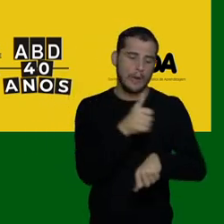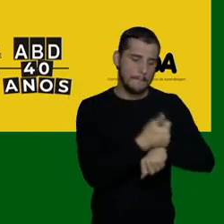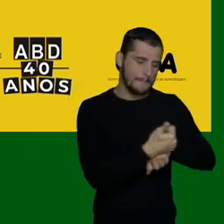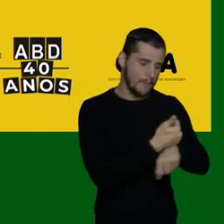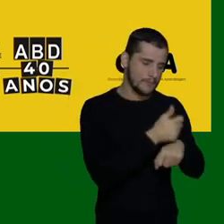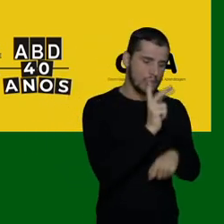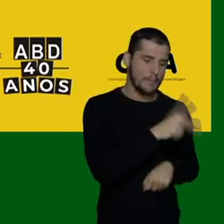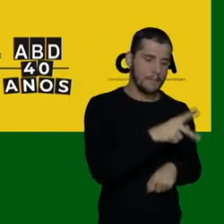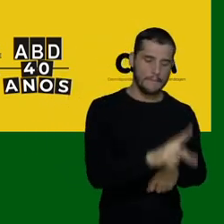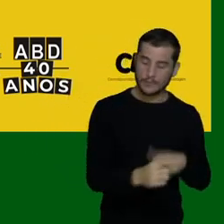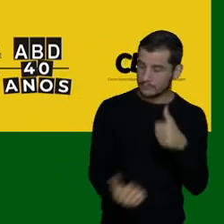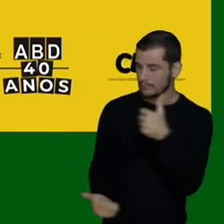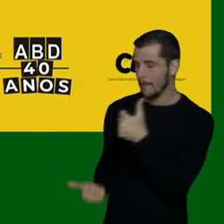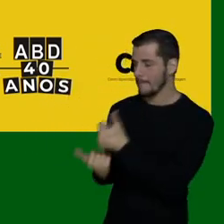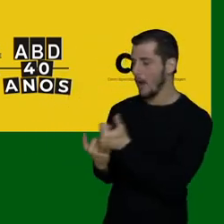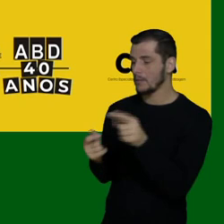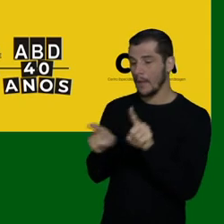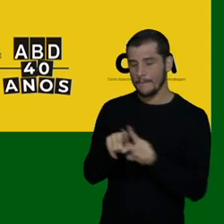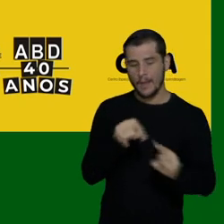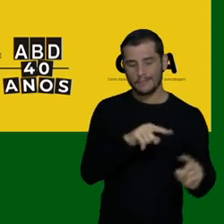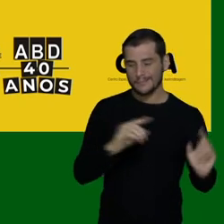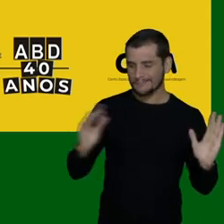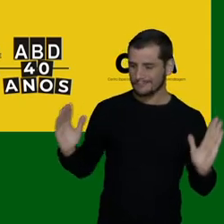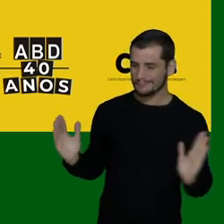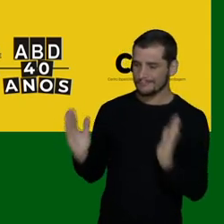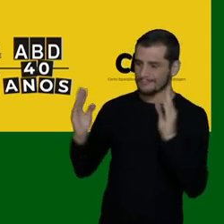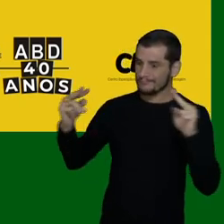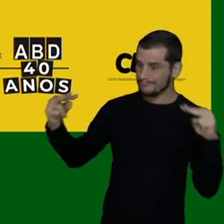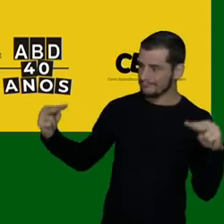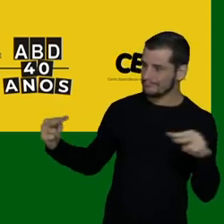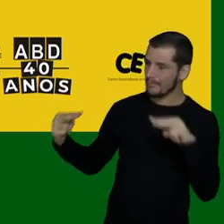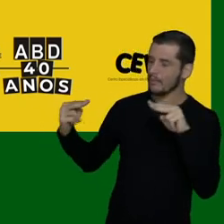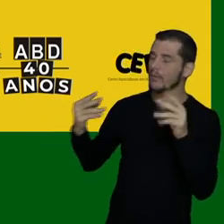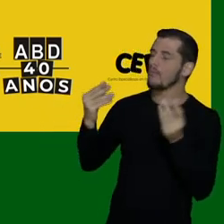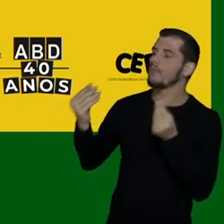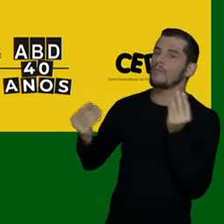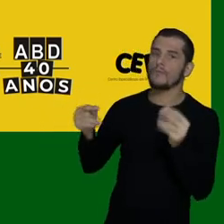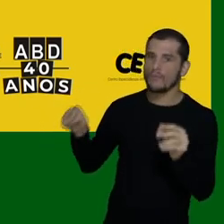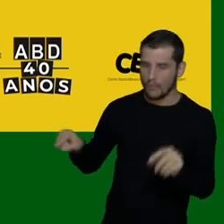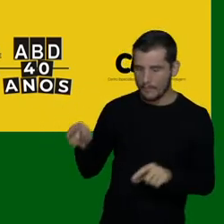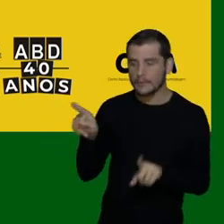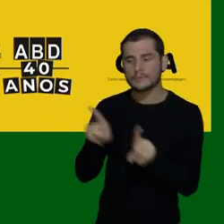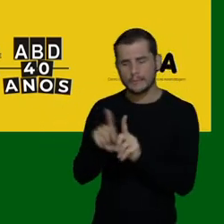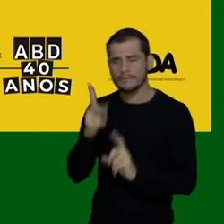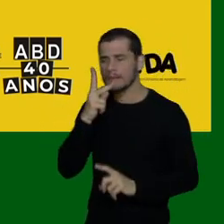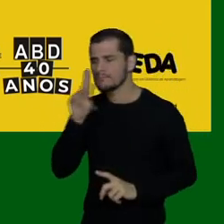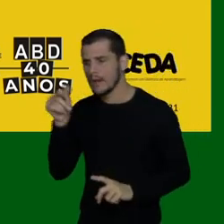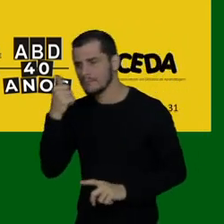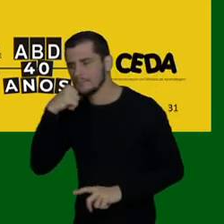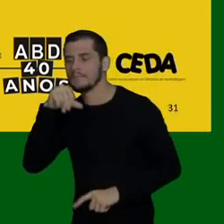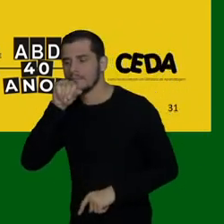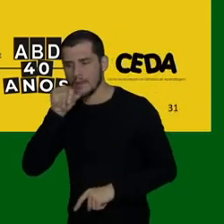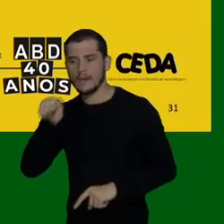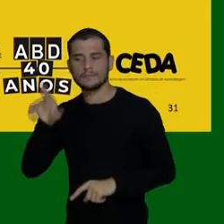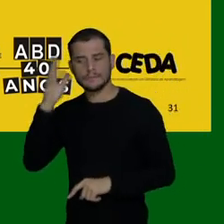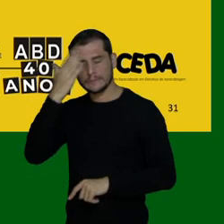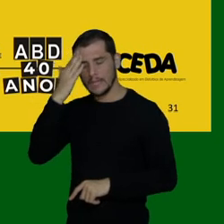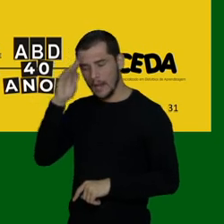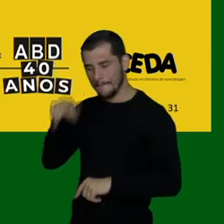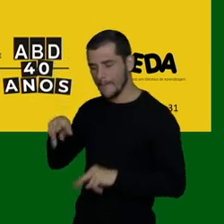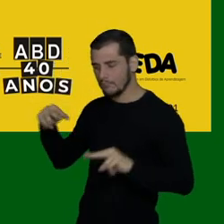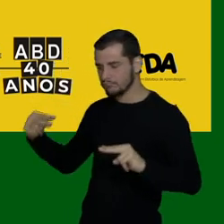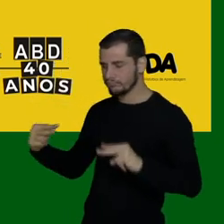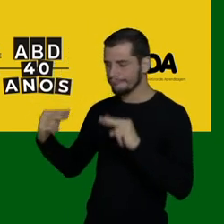professor do Olhar dos Pais né então com tudo isso se você fez tudo isso né Tudo bem mas assim não é porque ele é